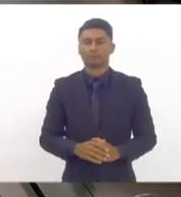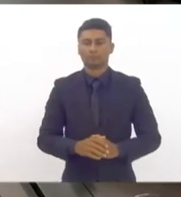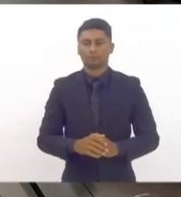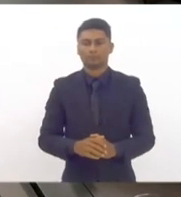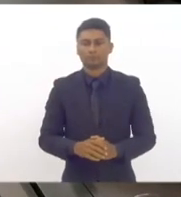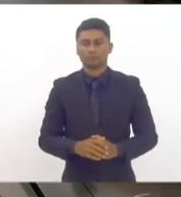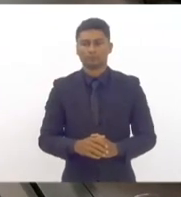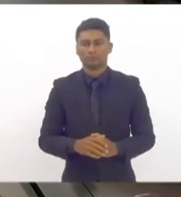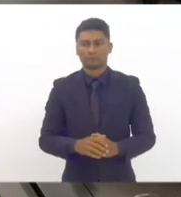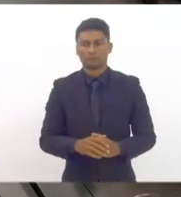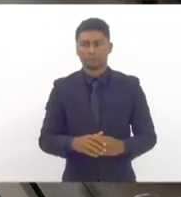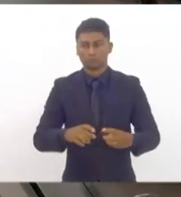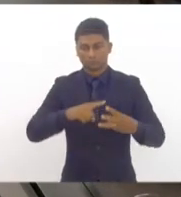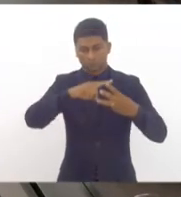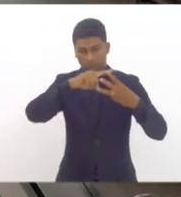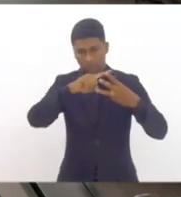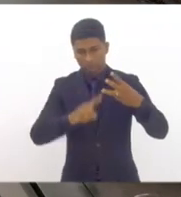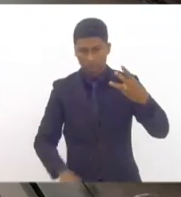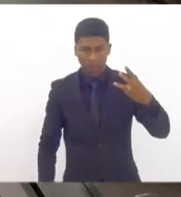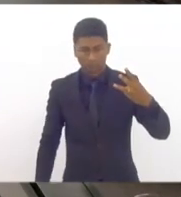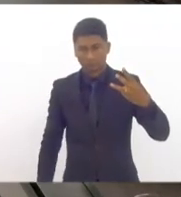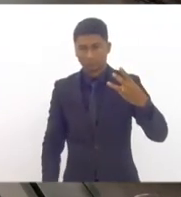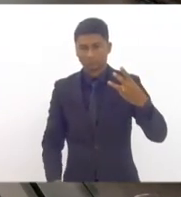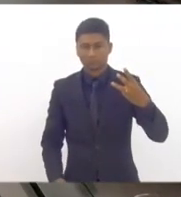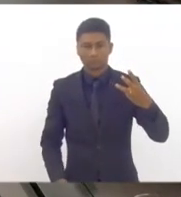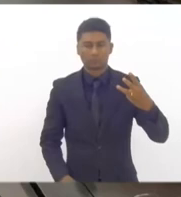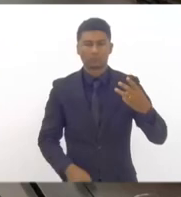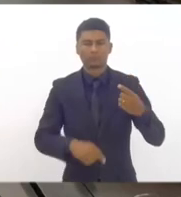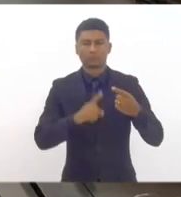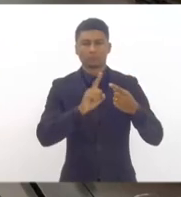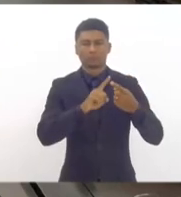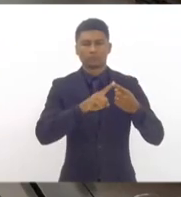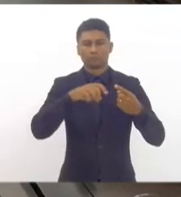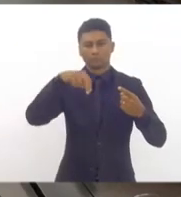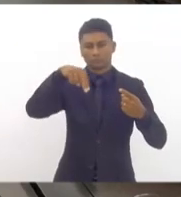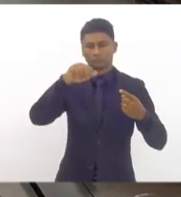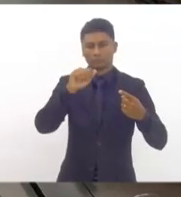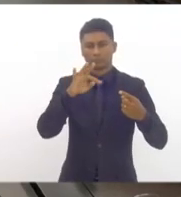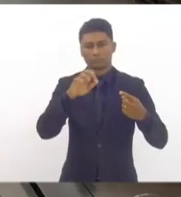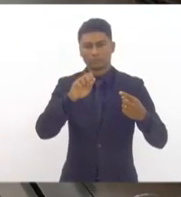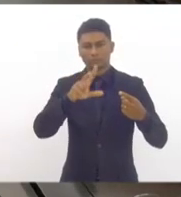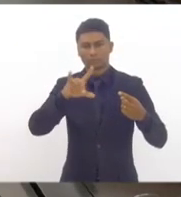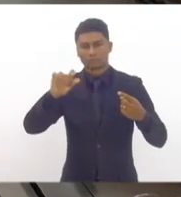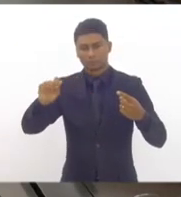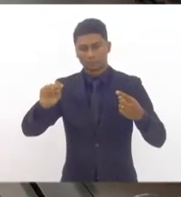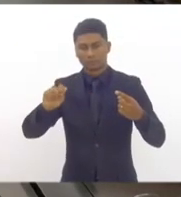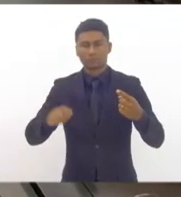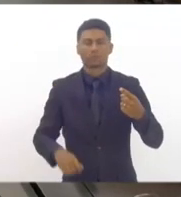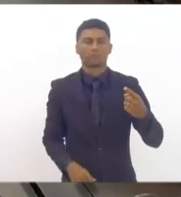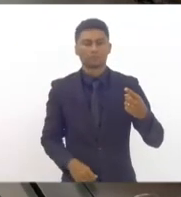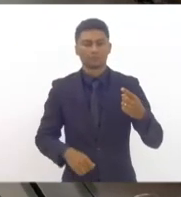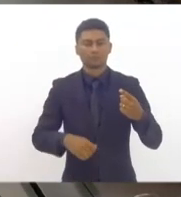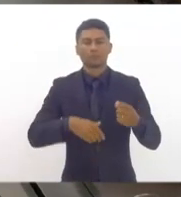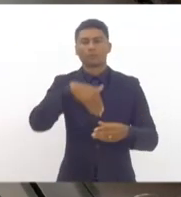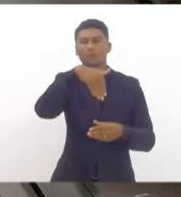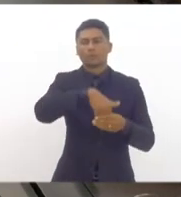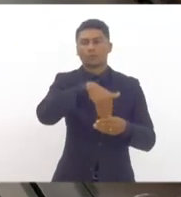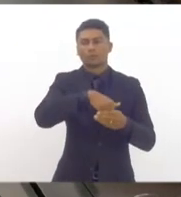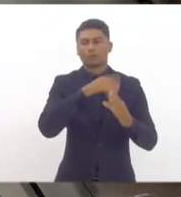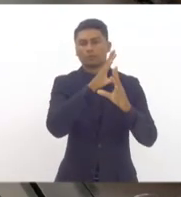os 3 membros eleitos para o mecanismo, Natália Damásio, com 14